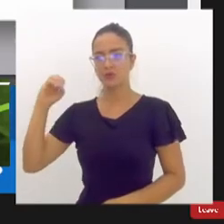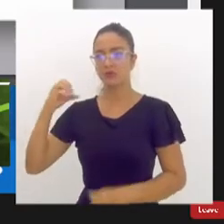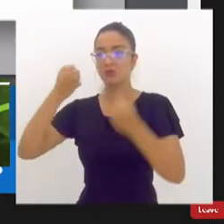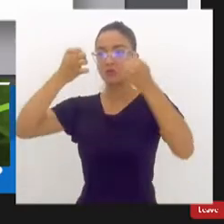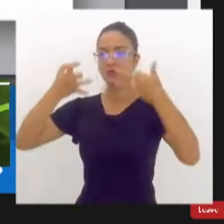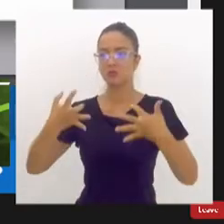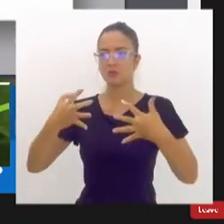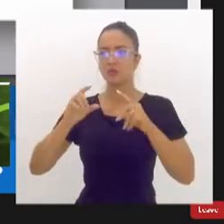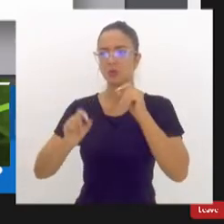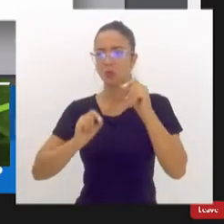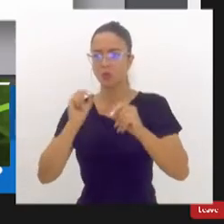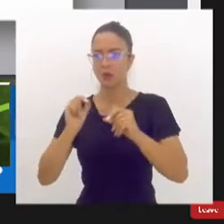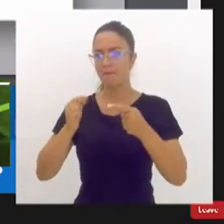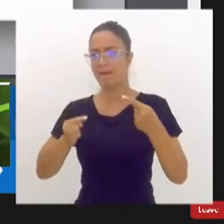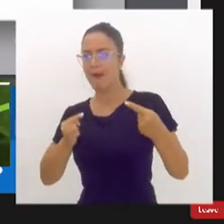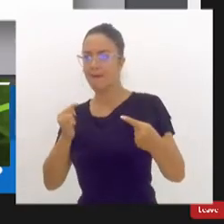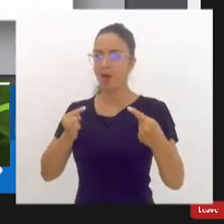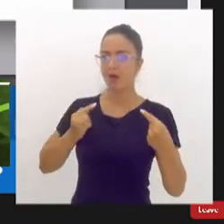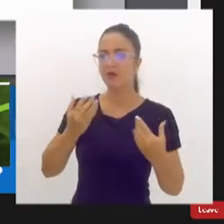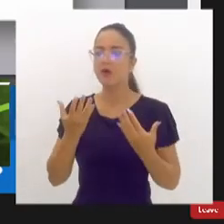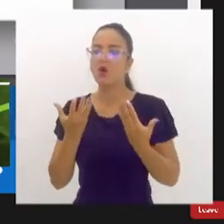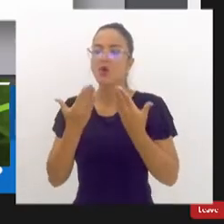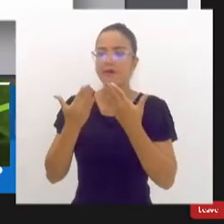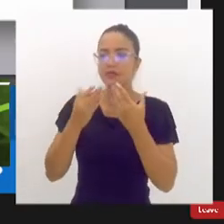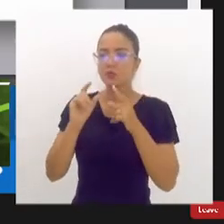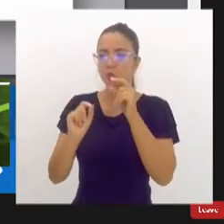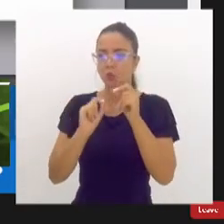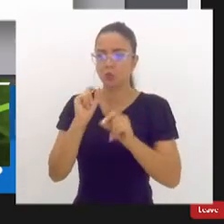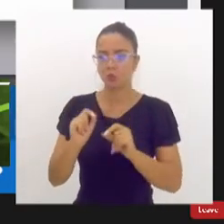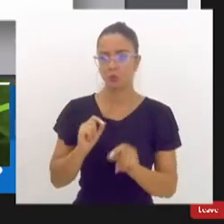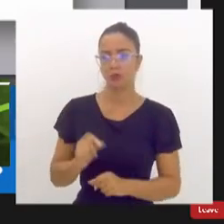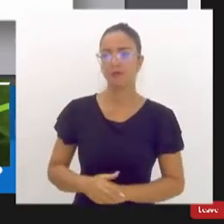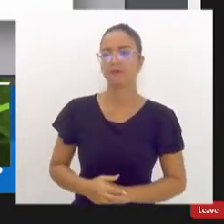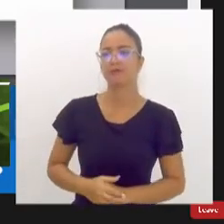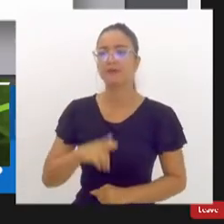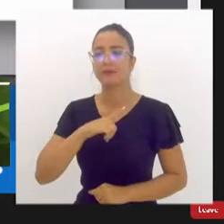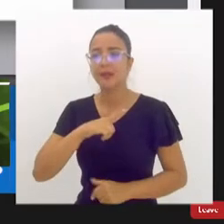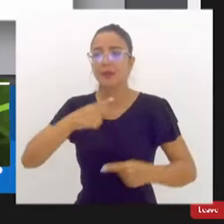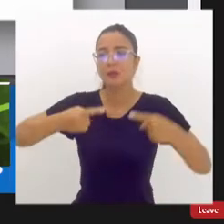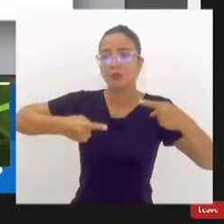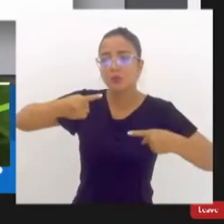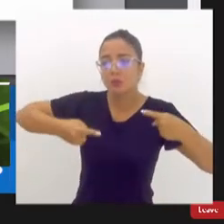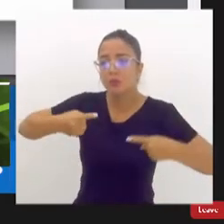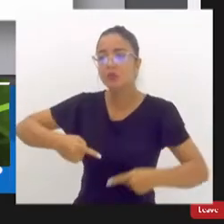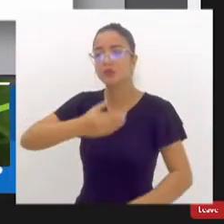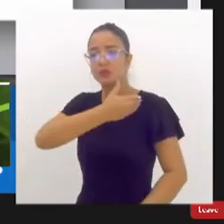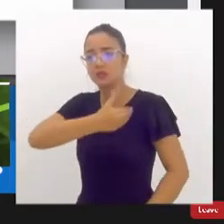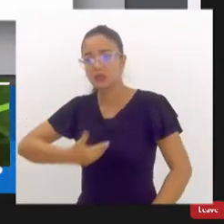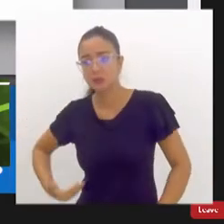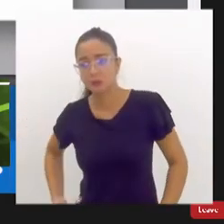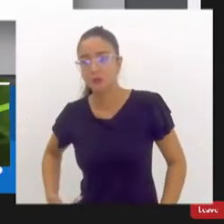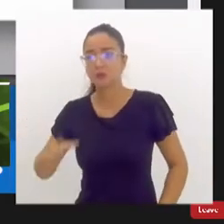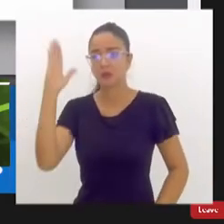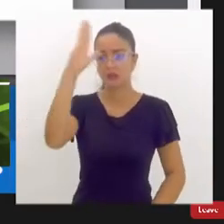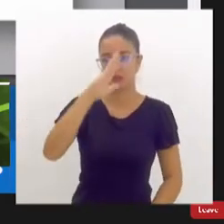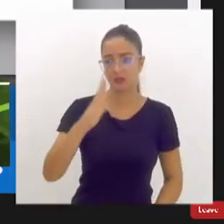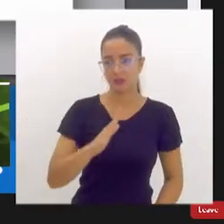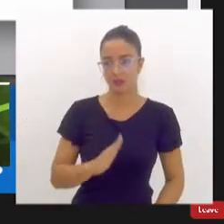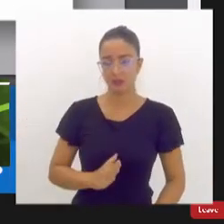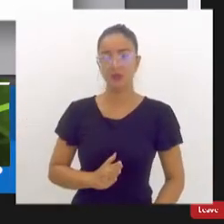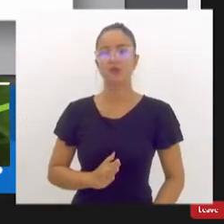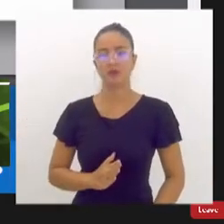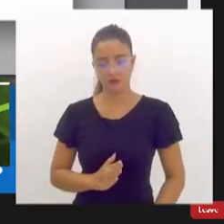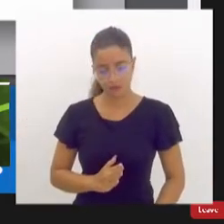que vem adequar as políticas públicas, né, nacionais aos nossos processos de educação